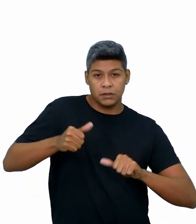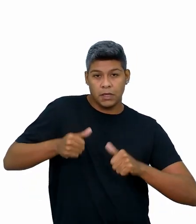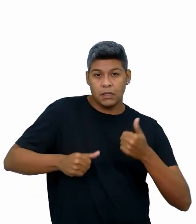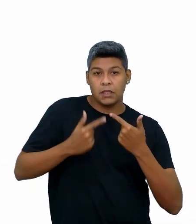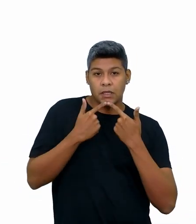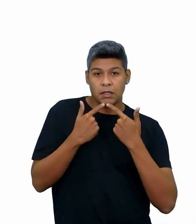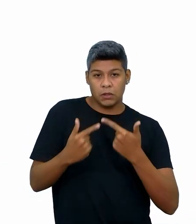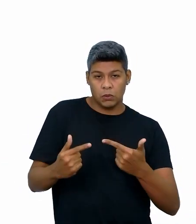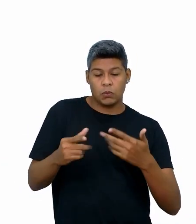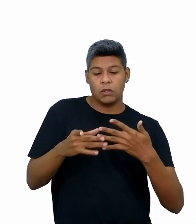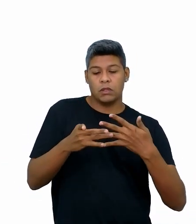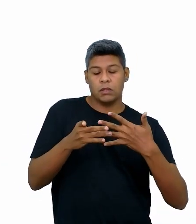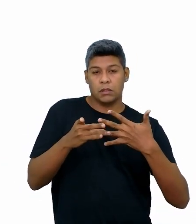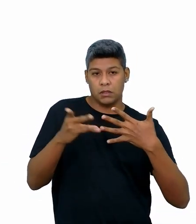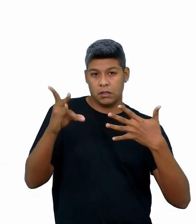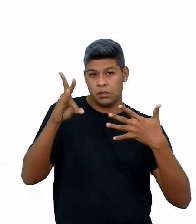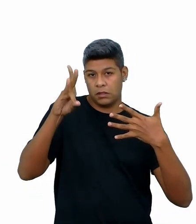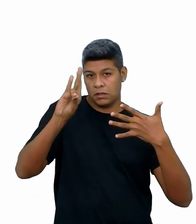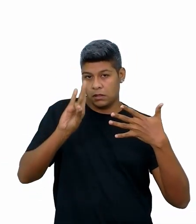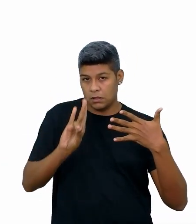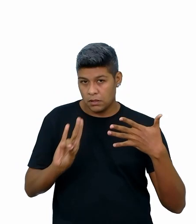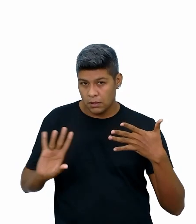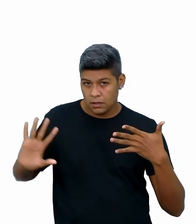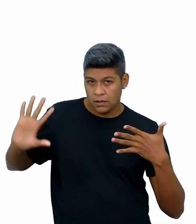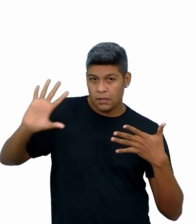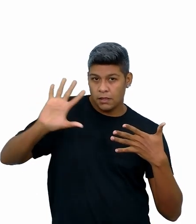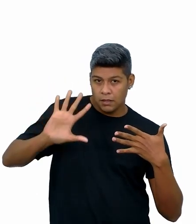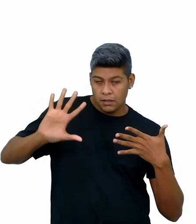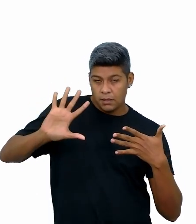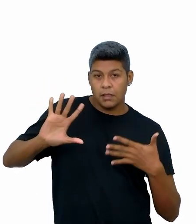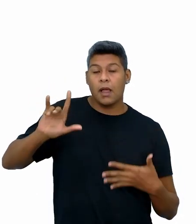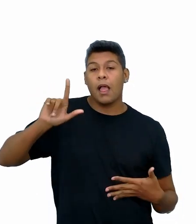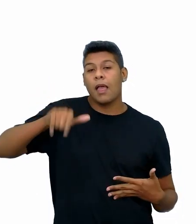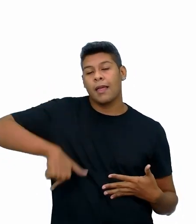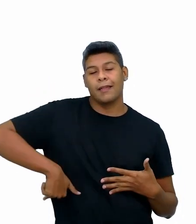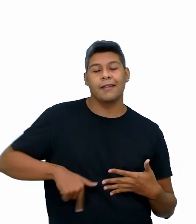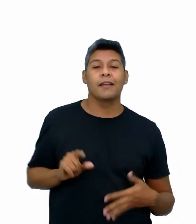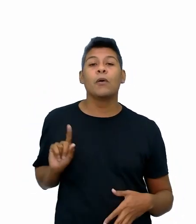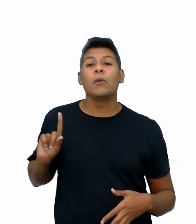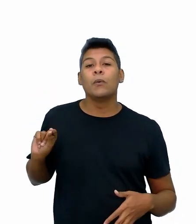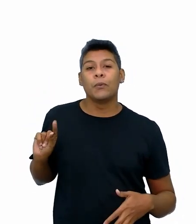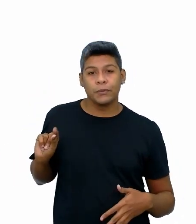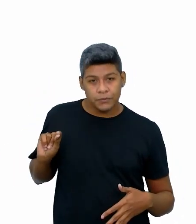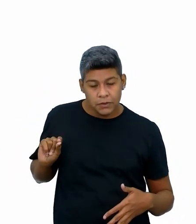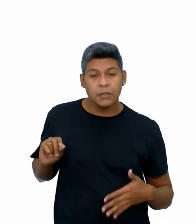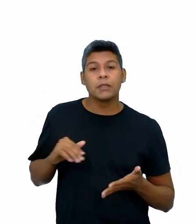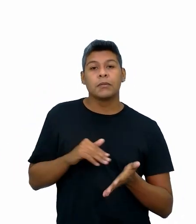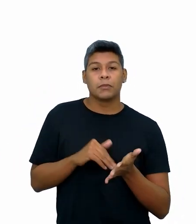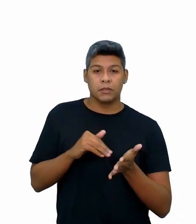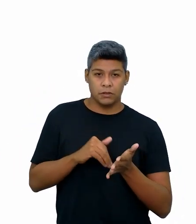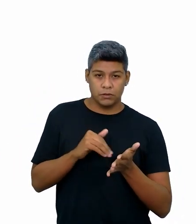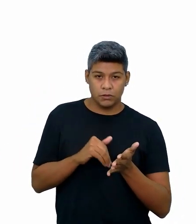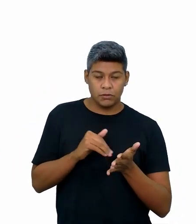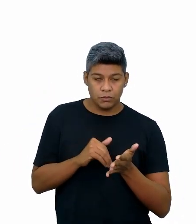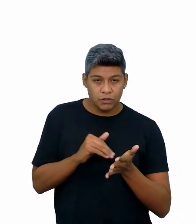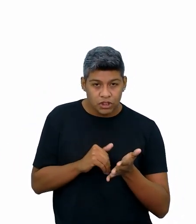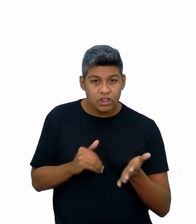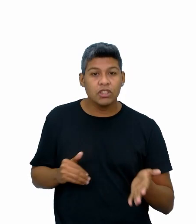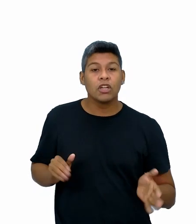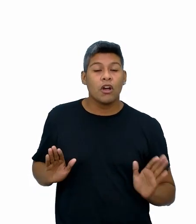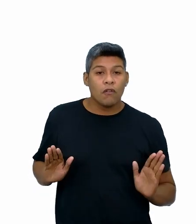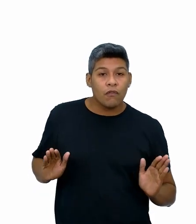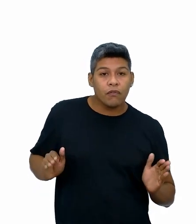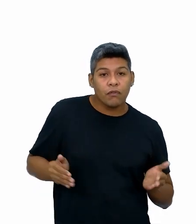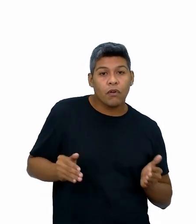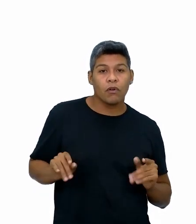e semiótica, tá? Então, a gente também vai, no outro momento, sugerir também metodologias ativas, né, com